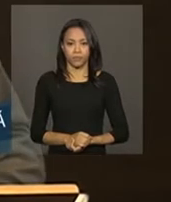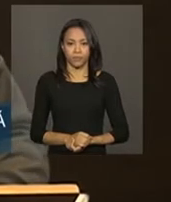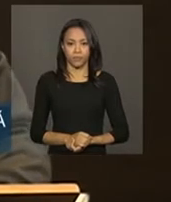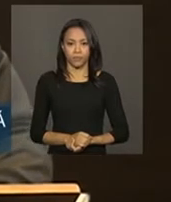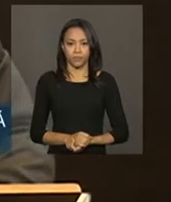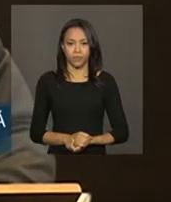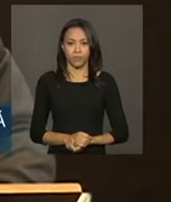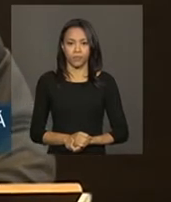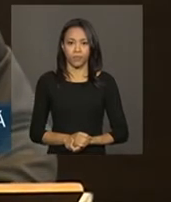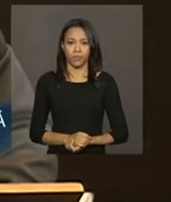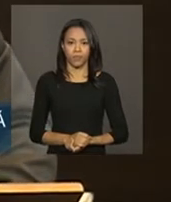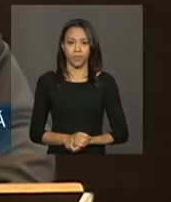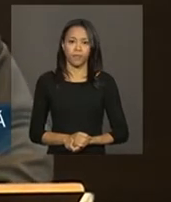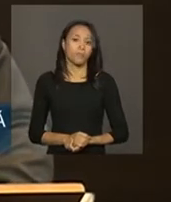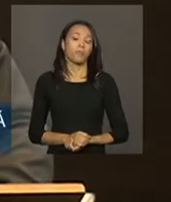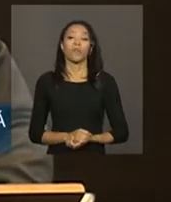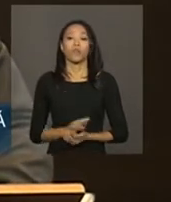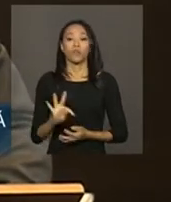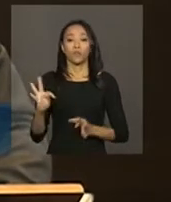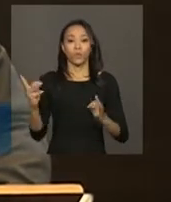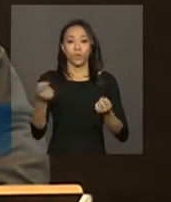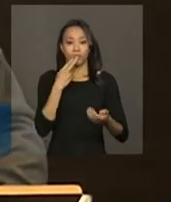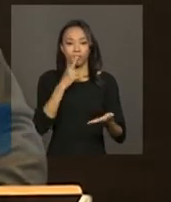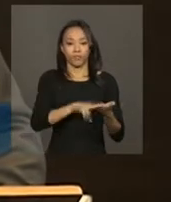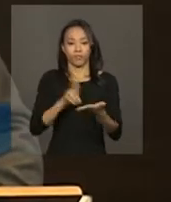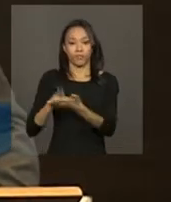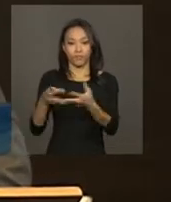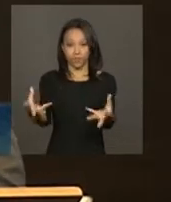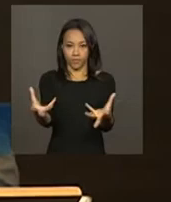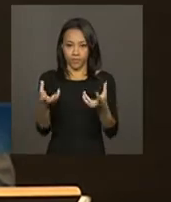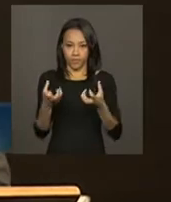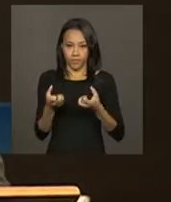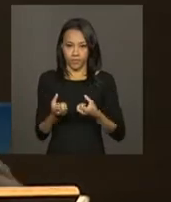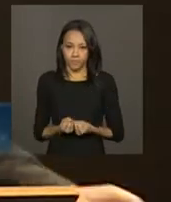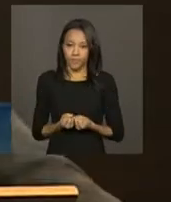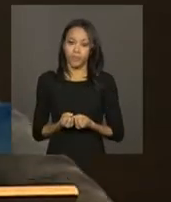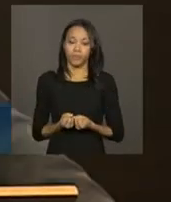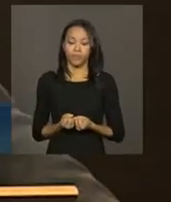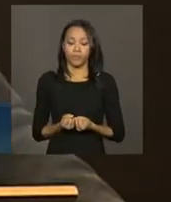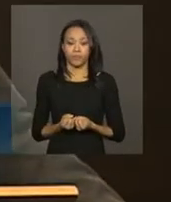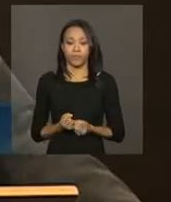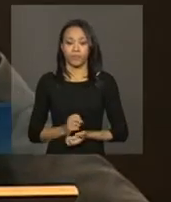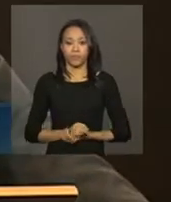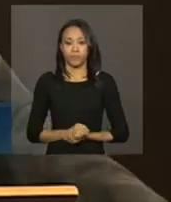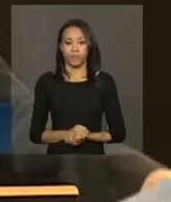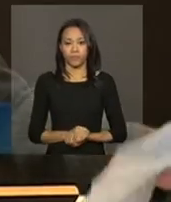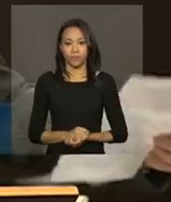iniciarei a leitura dos dos envelopes entregues para o leilão do lote AB na sequência de entrega dos